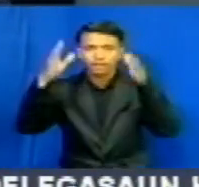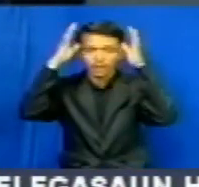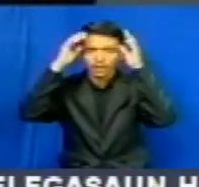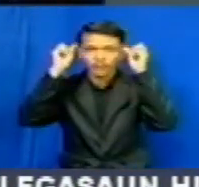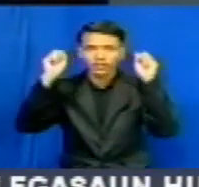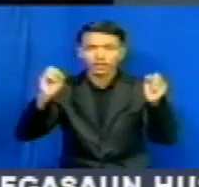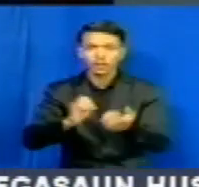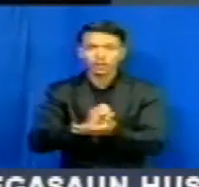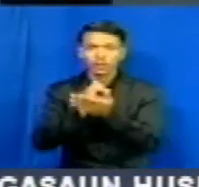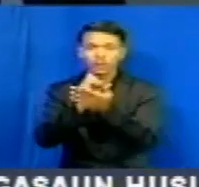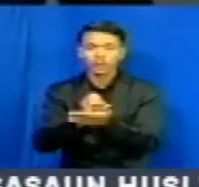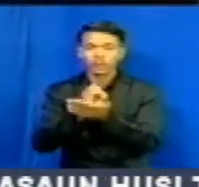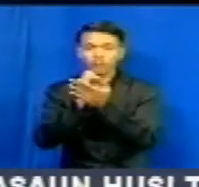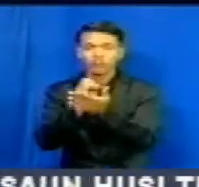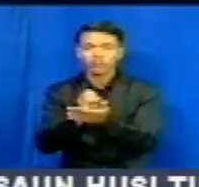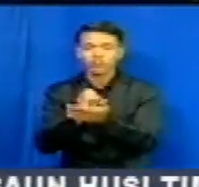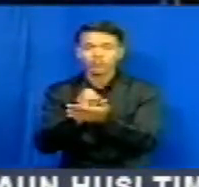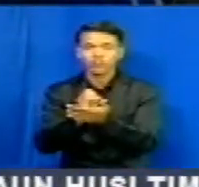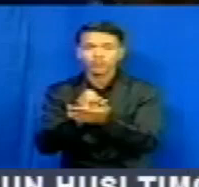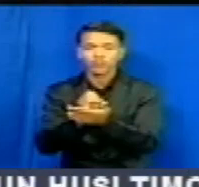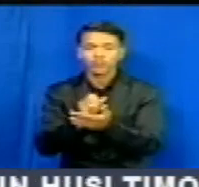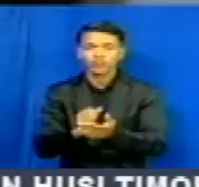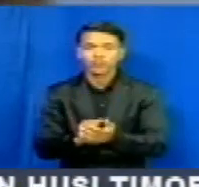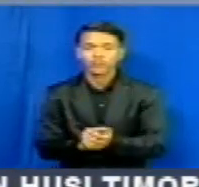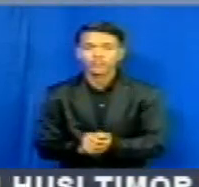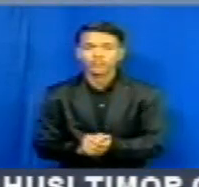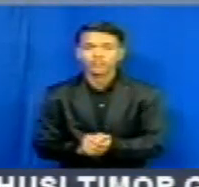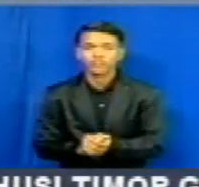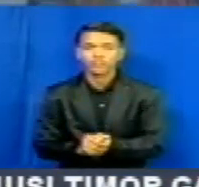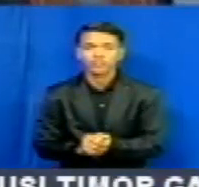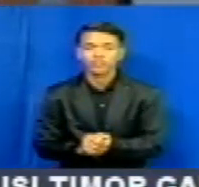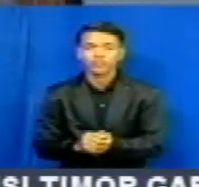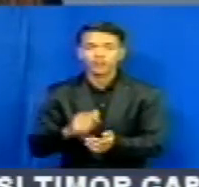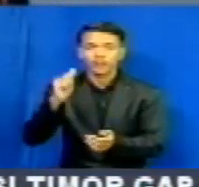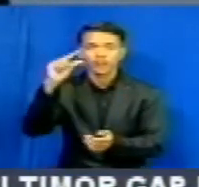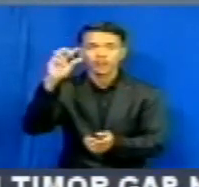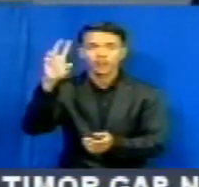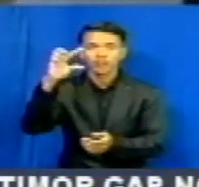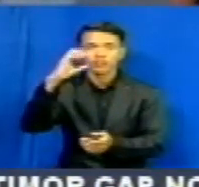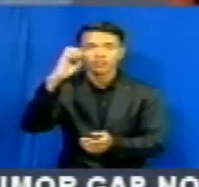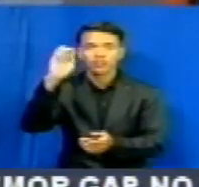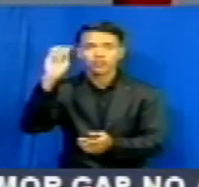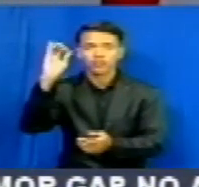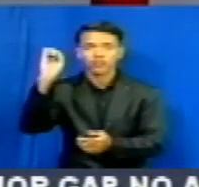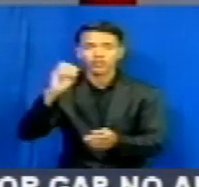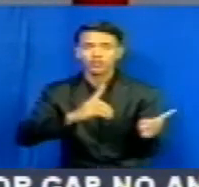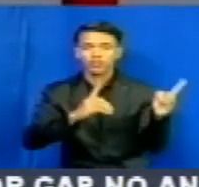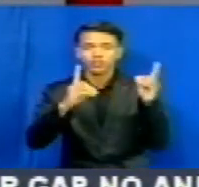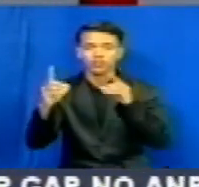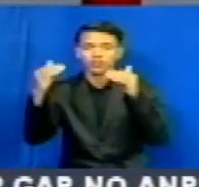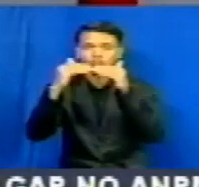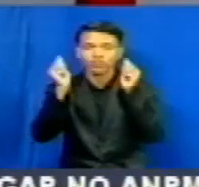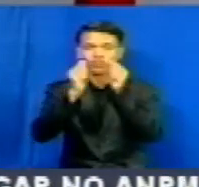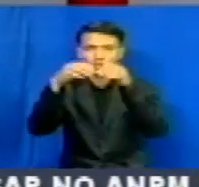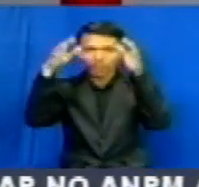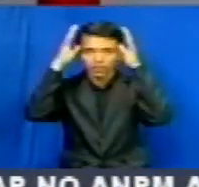Presidente e autoridade de região administrativa especial Wekusi Ambeno Arsenu Paisambano realiza encontro com o